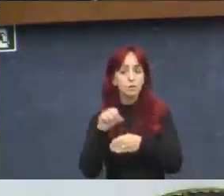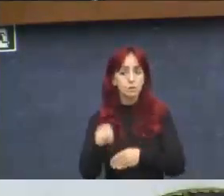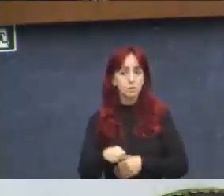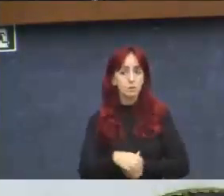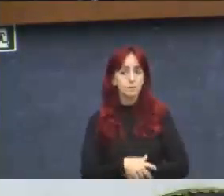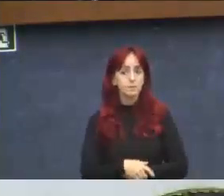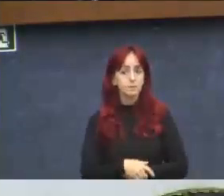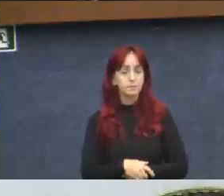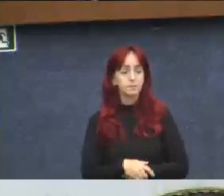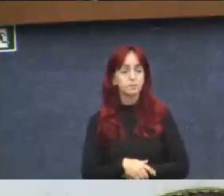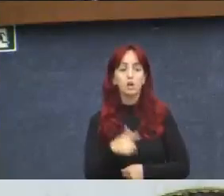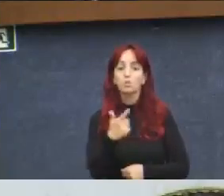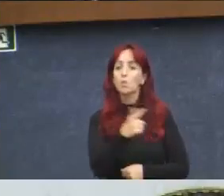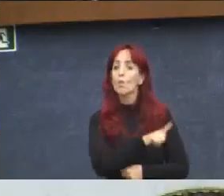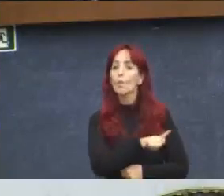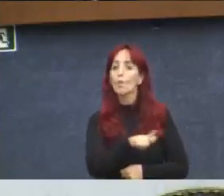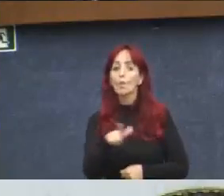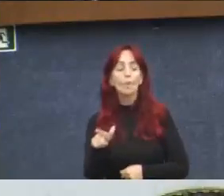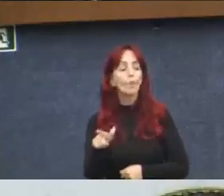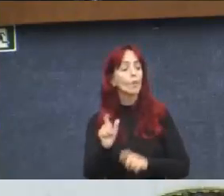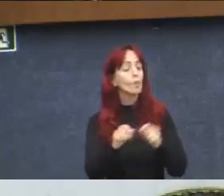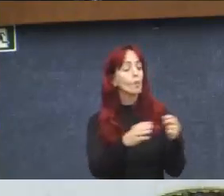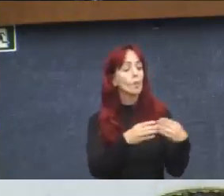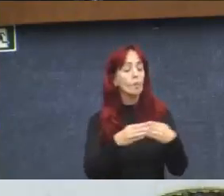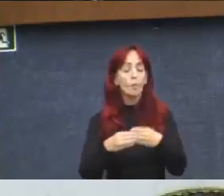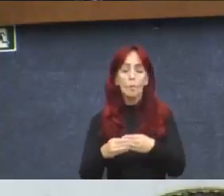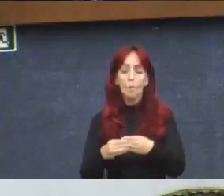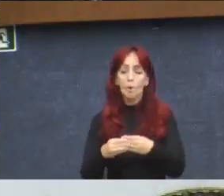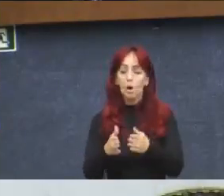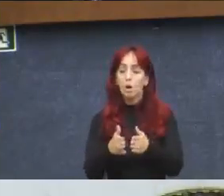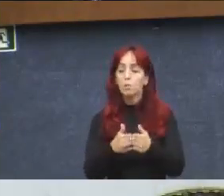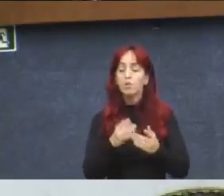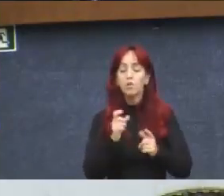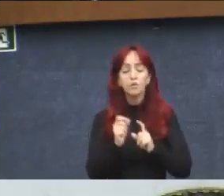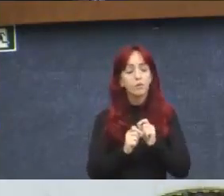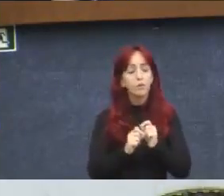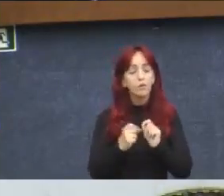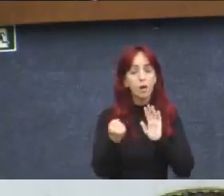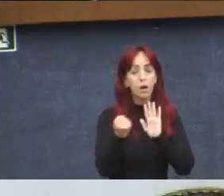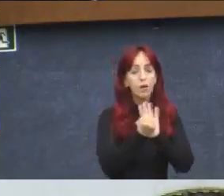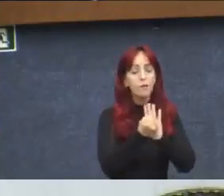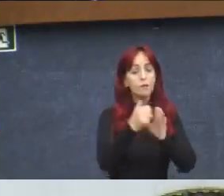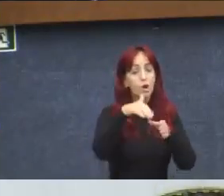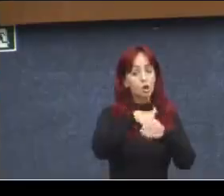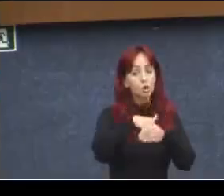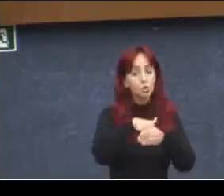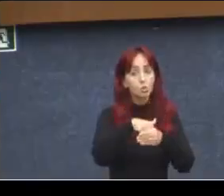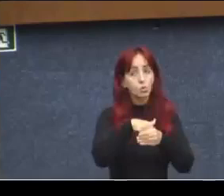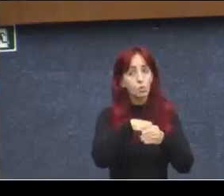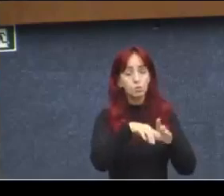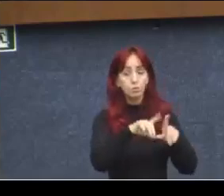Não havendo mais quem queira encaminhar a votação, solicito às vereadoras e aos vereadores que registrem seus votos.